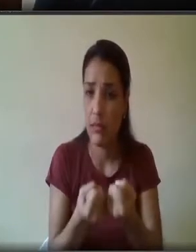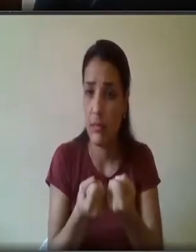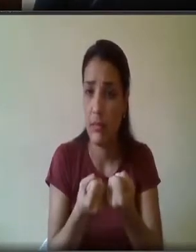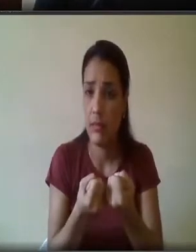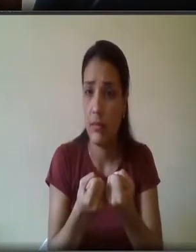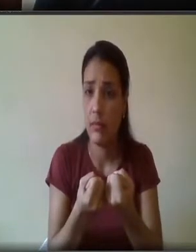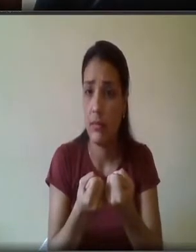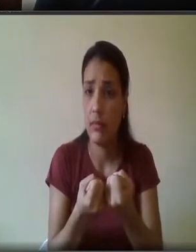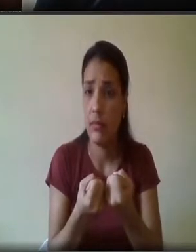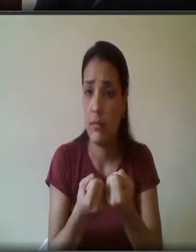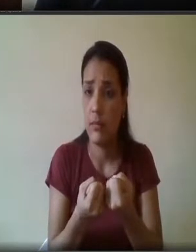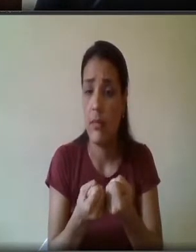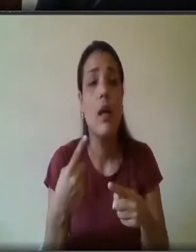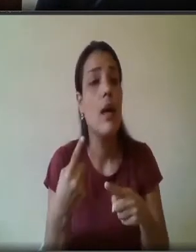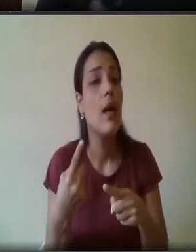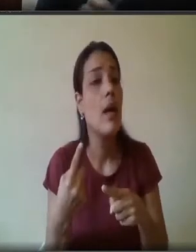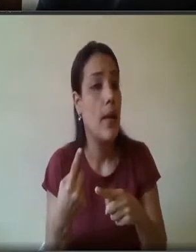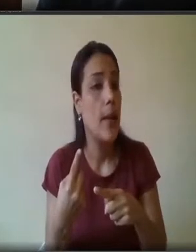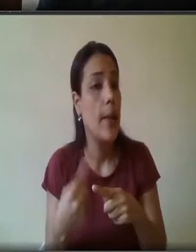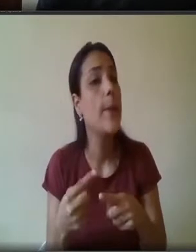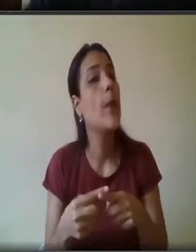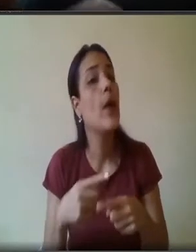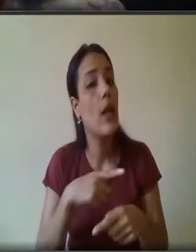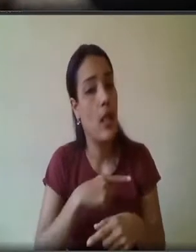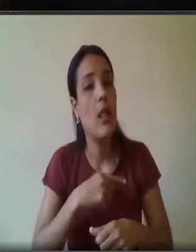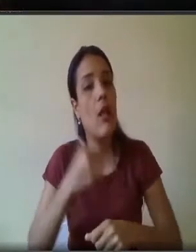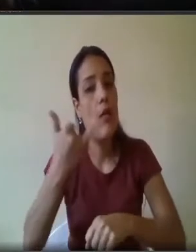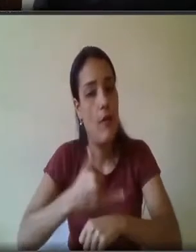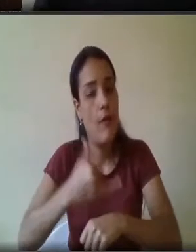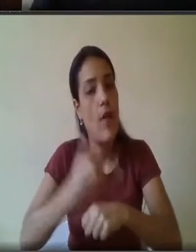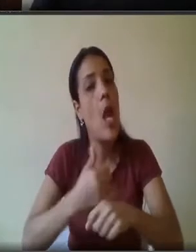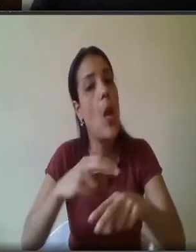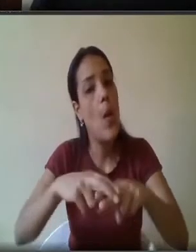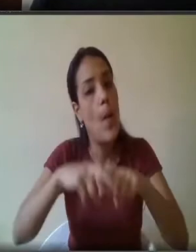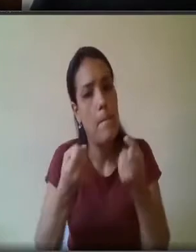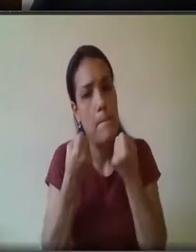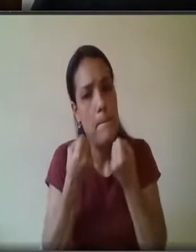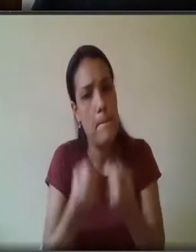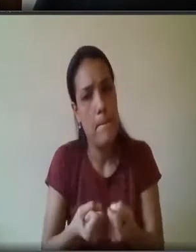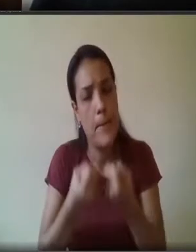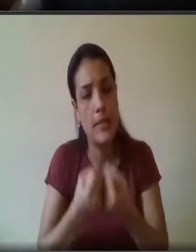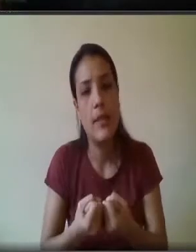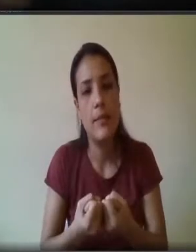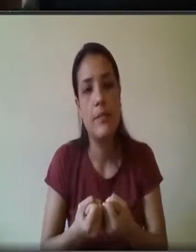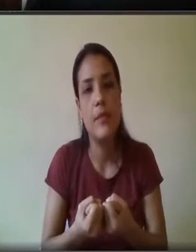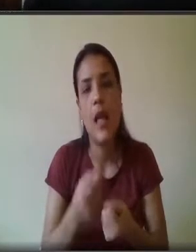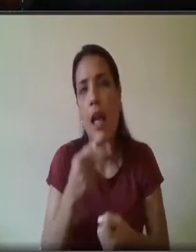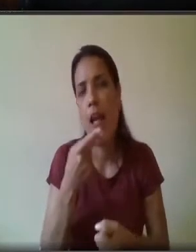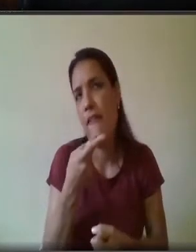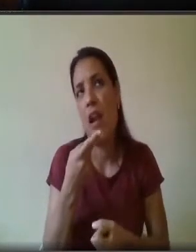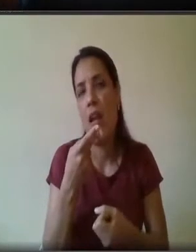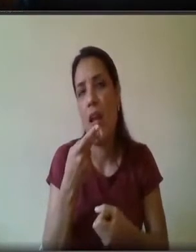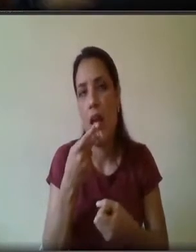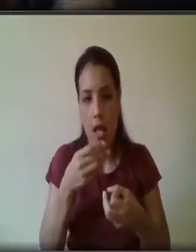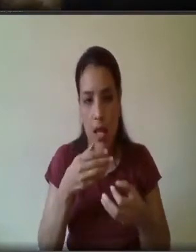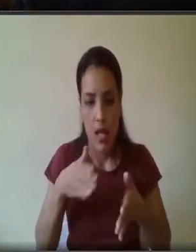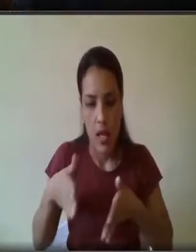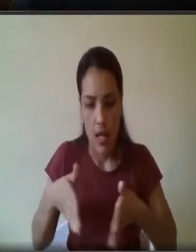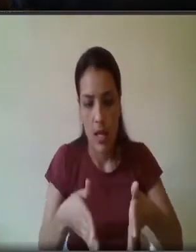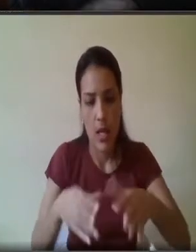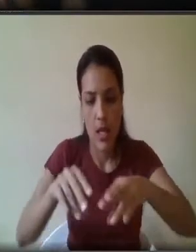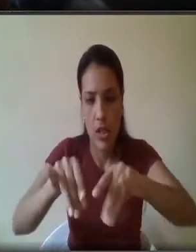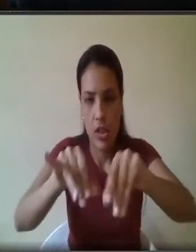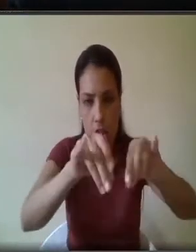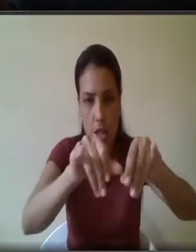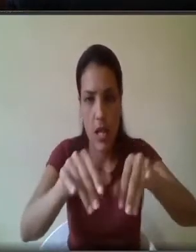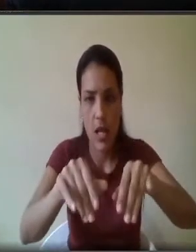porque tem componentes de ferro. Detalhe, eu vou pissarrar aqui o ramal. Vou pissarrar a estrada. Você já